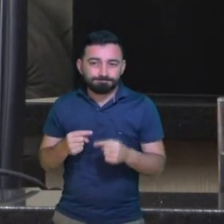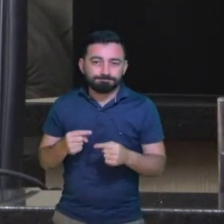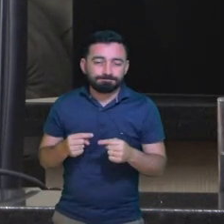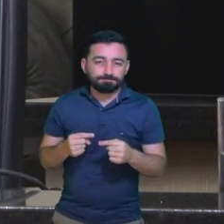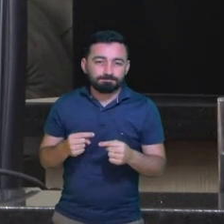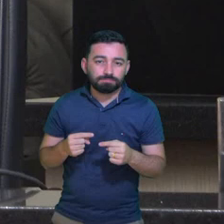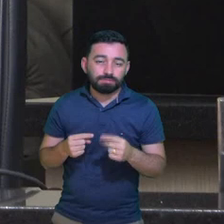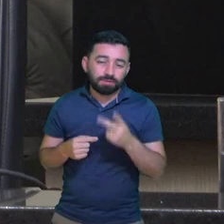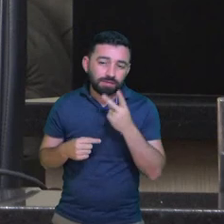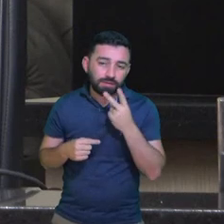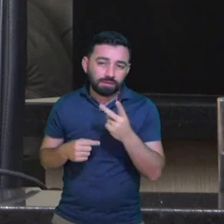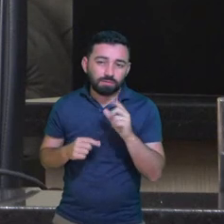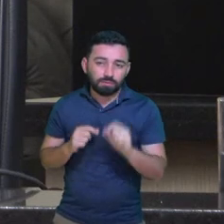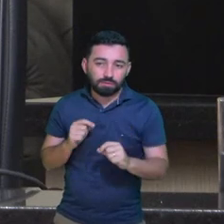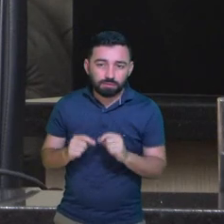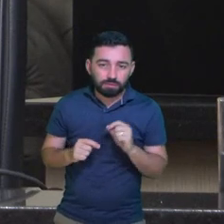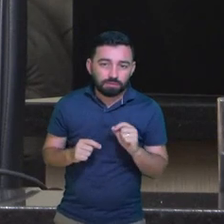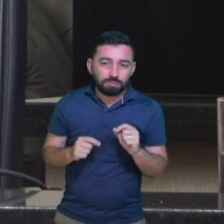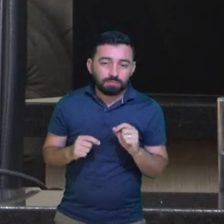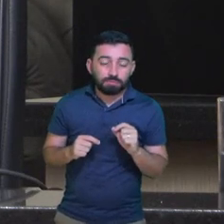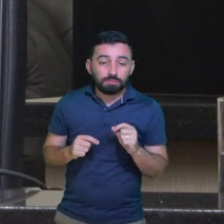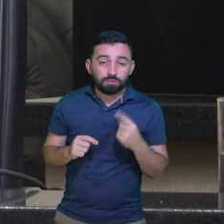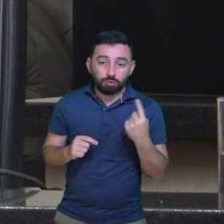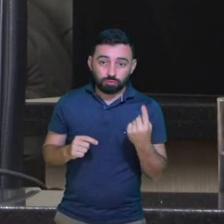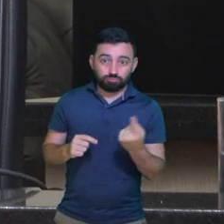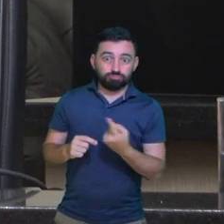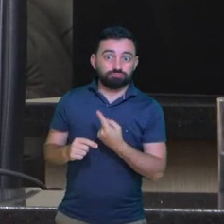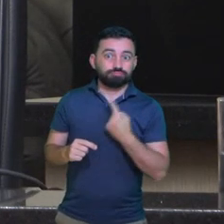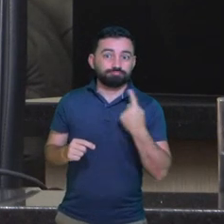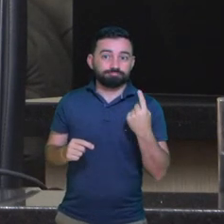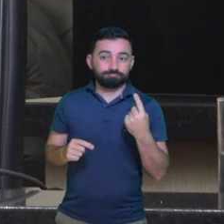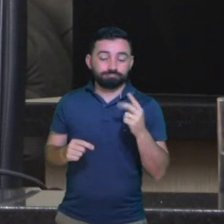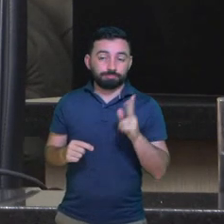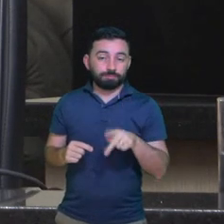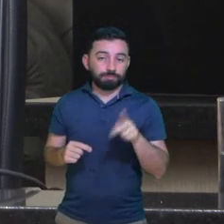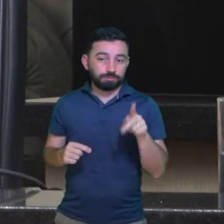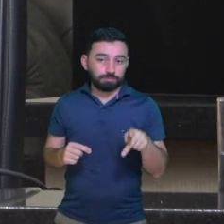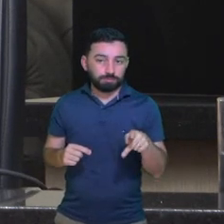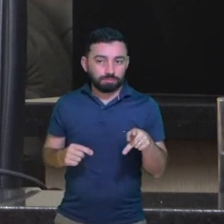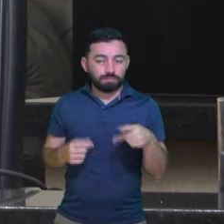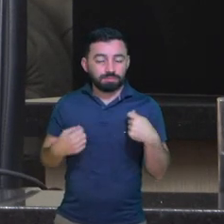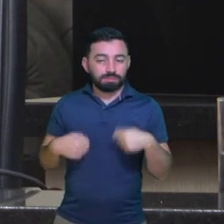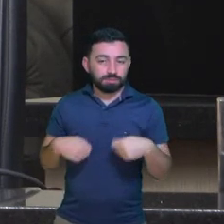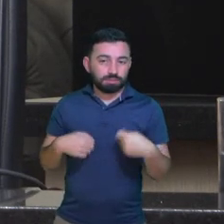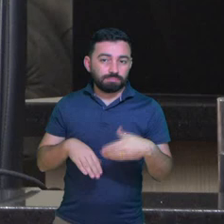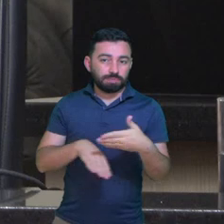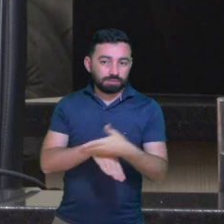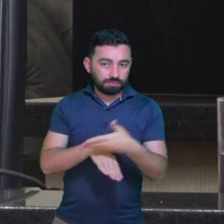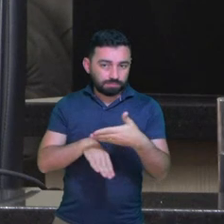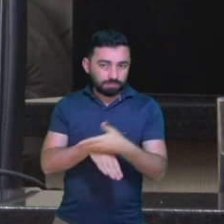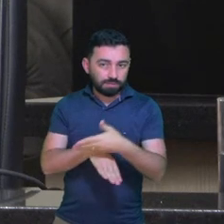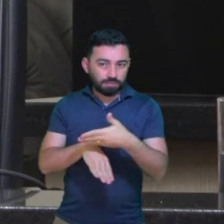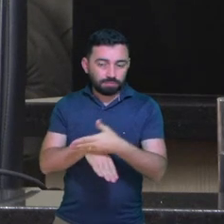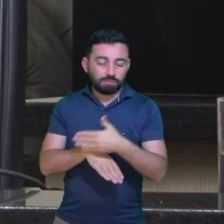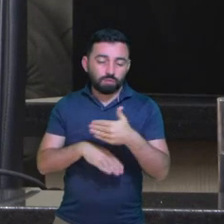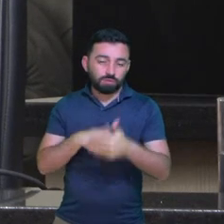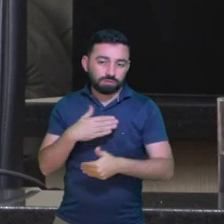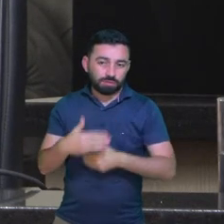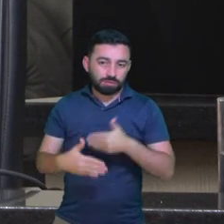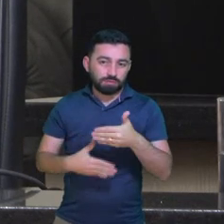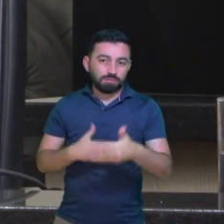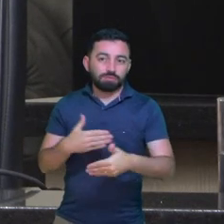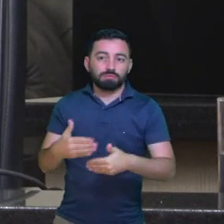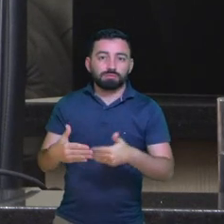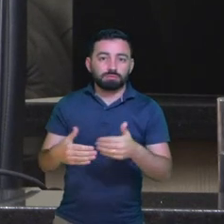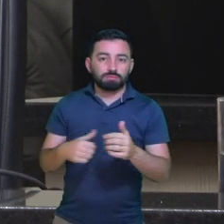dizer que enquanto educadores a gente precisa participar desses processos né